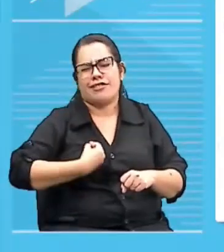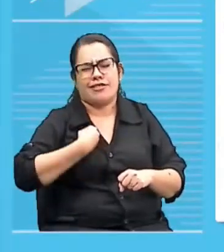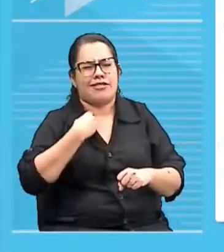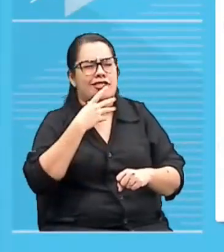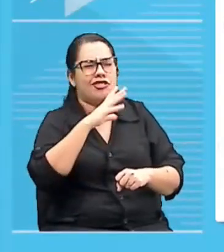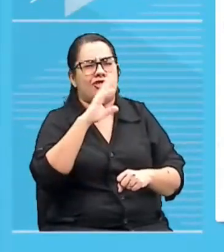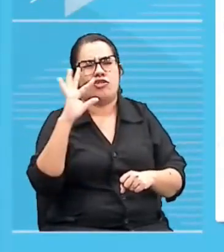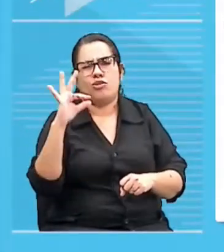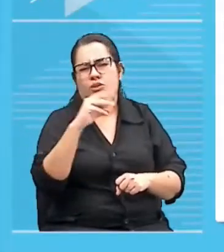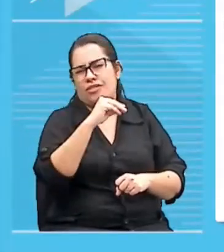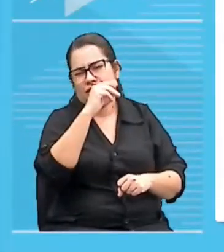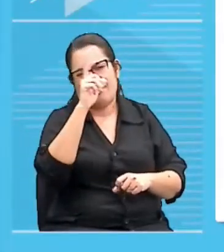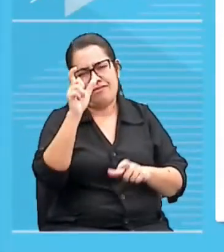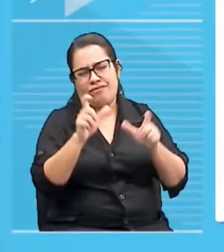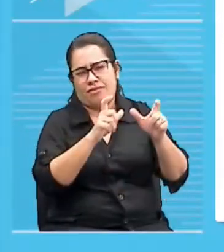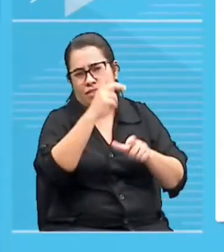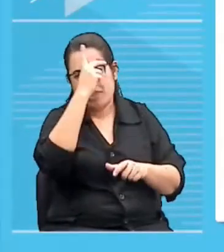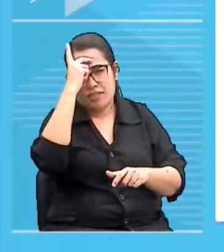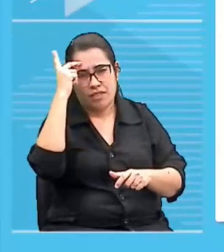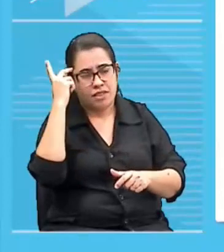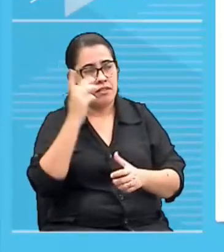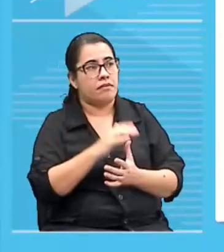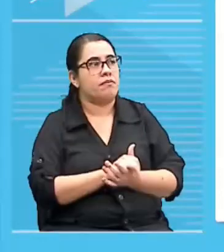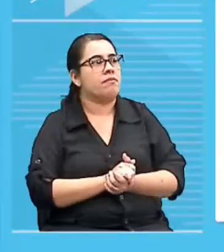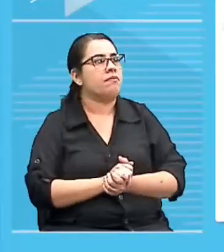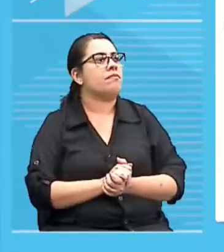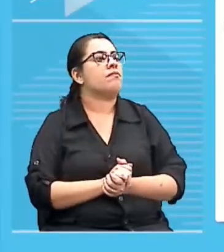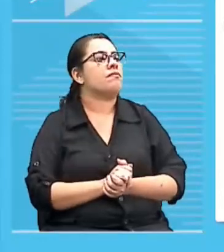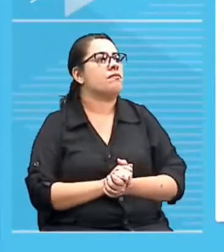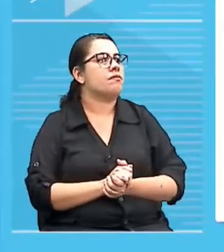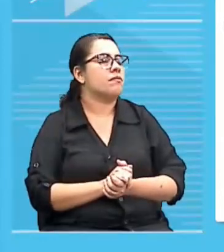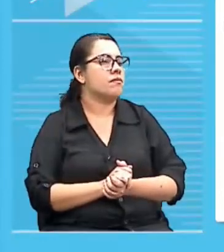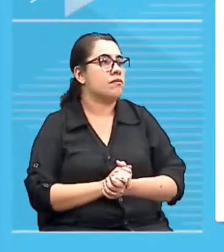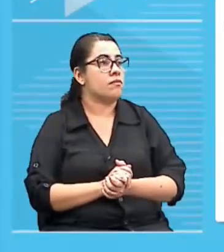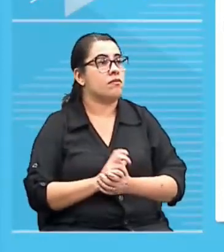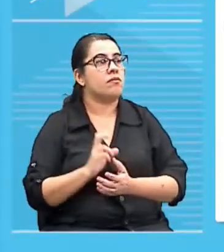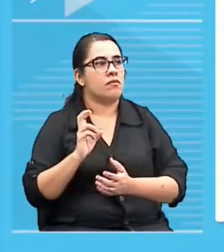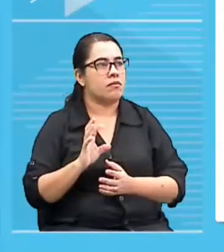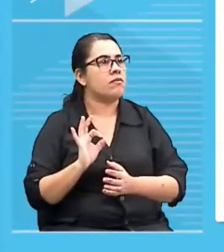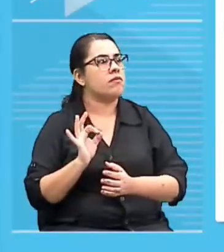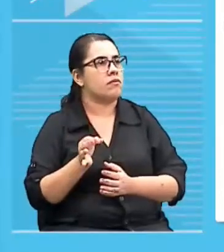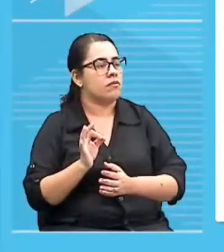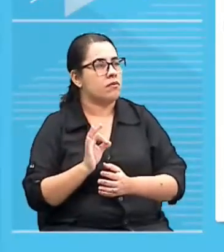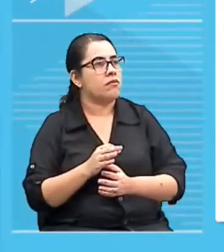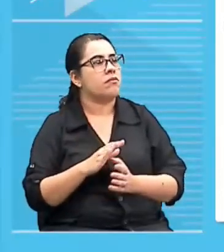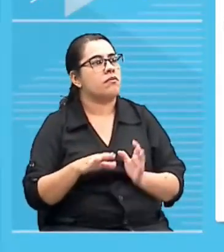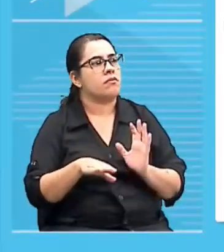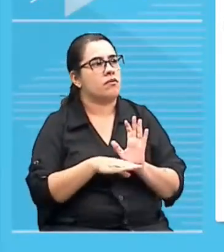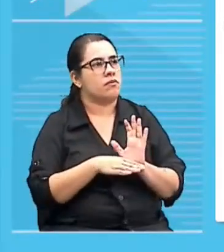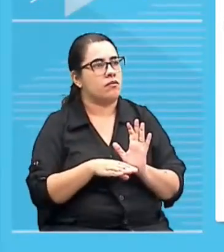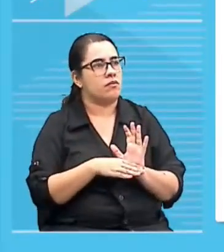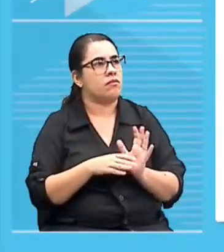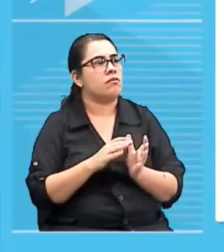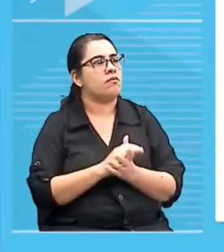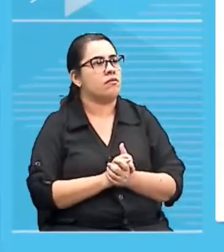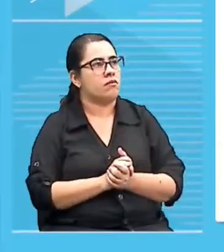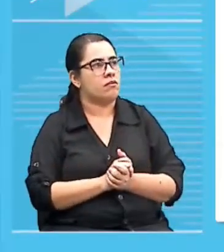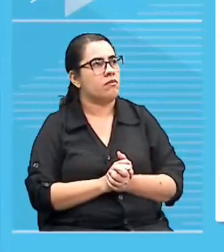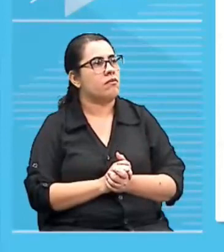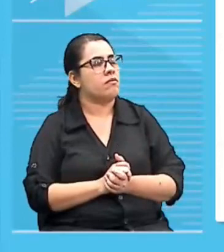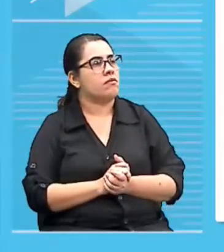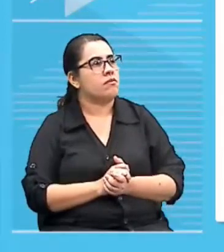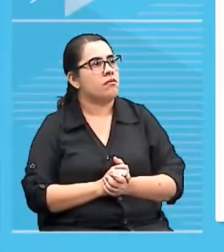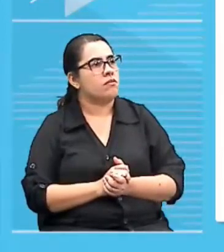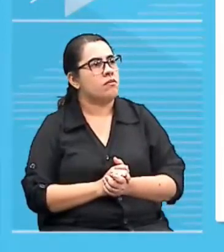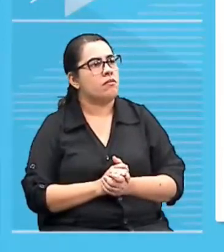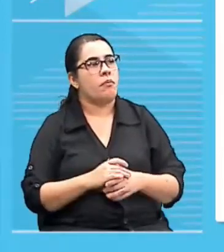vida das pessoas. Manufatura aditiva, tá? A integração vertical e